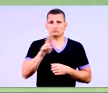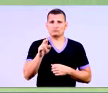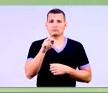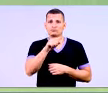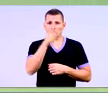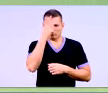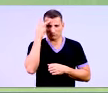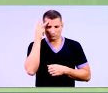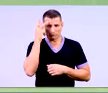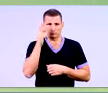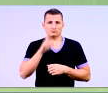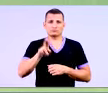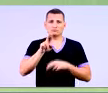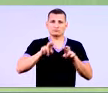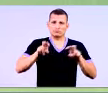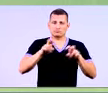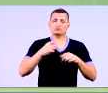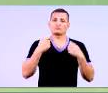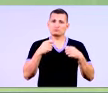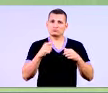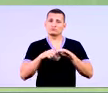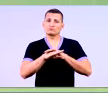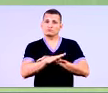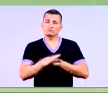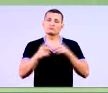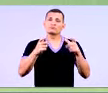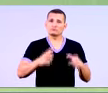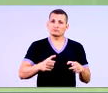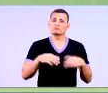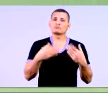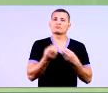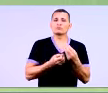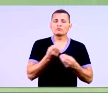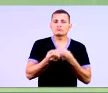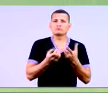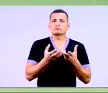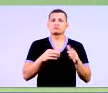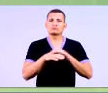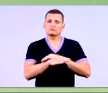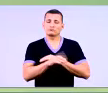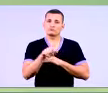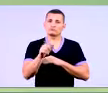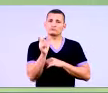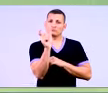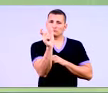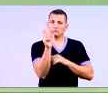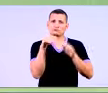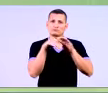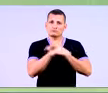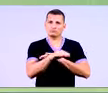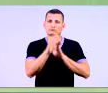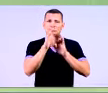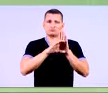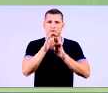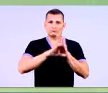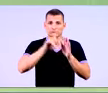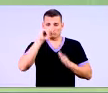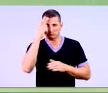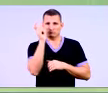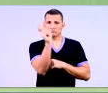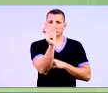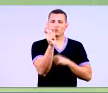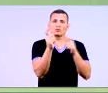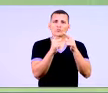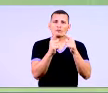armazená lo em algum lugar esse processo de armazenamento eu faço isso em uma variável eu crio ali um conceito como se fosse uma caixinha